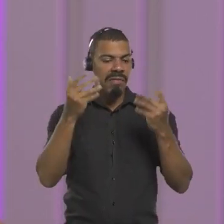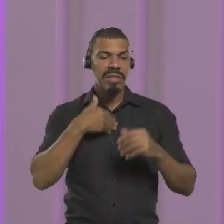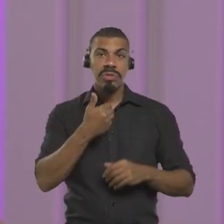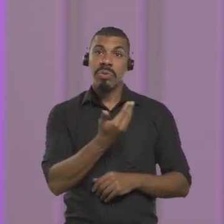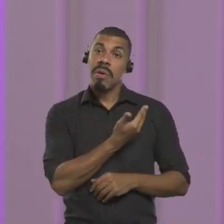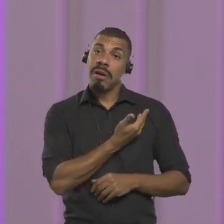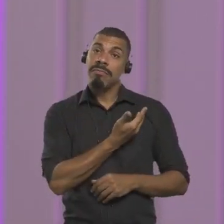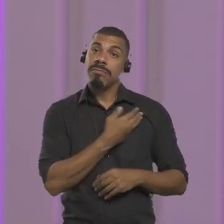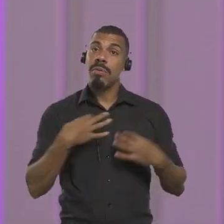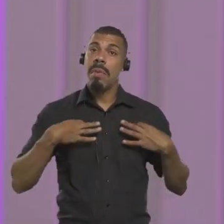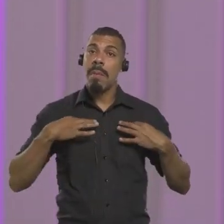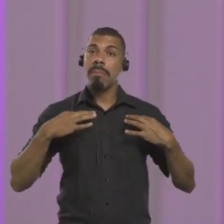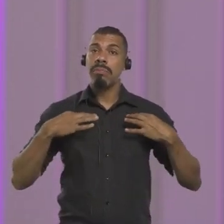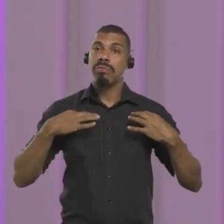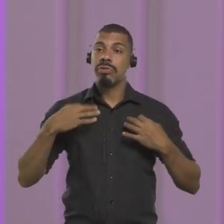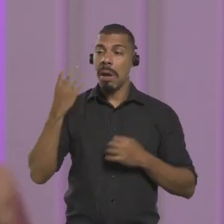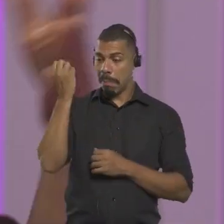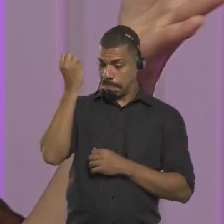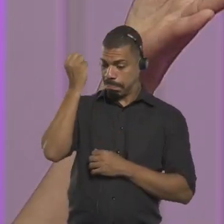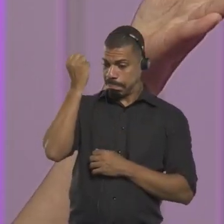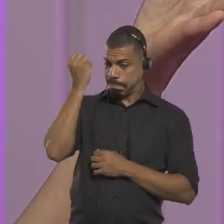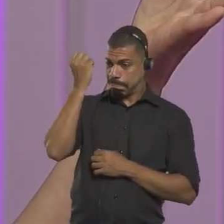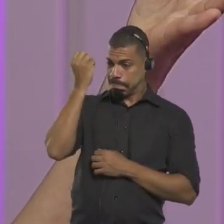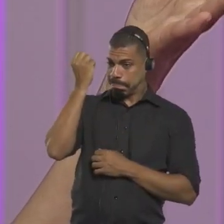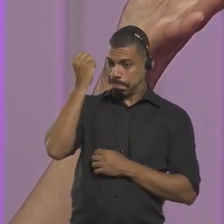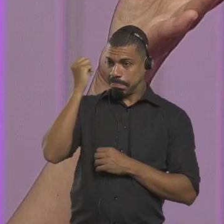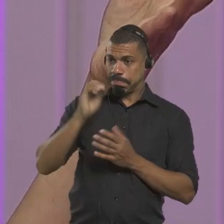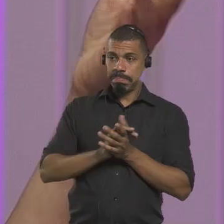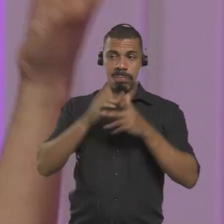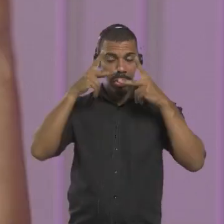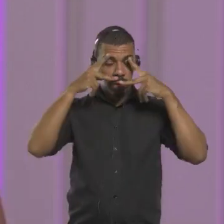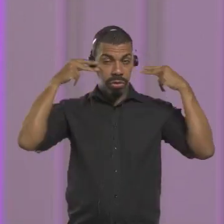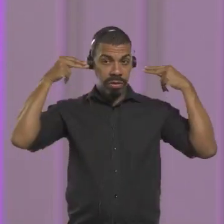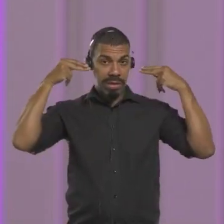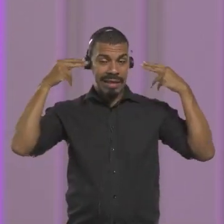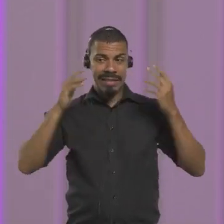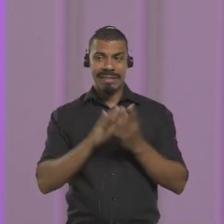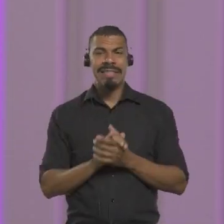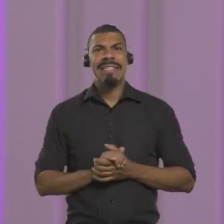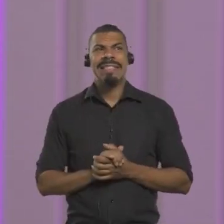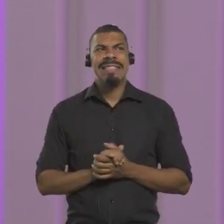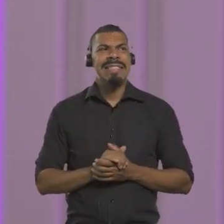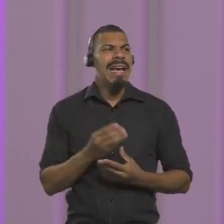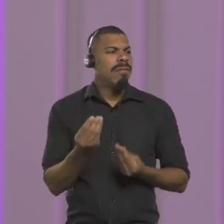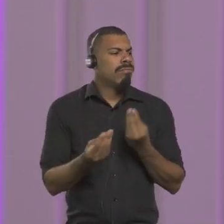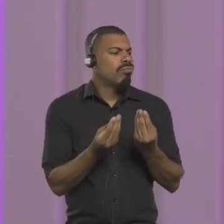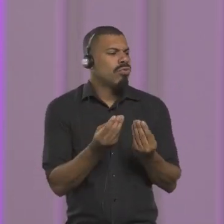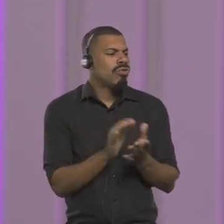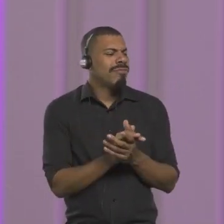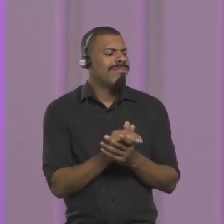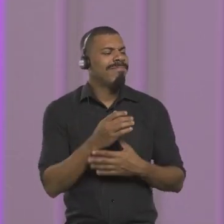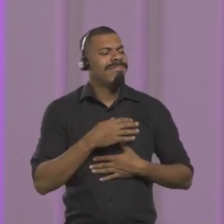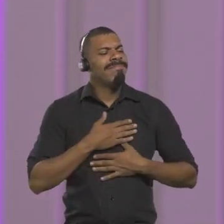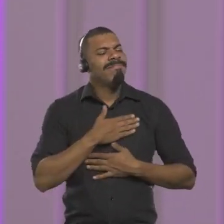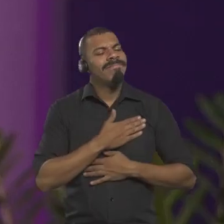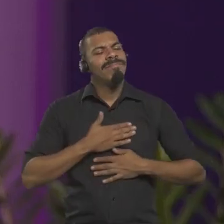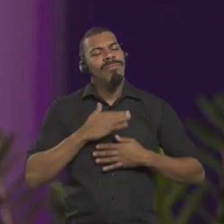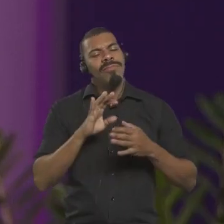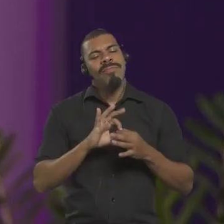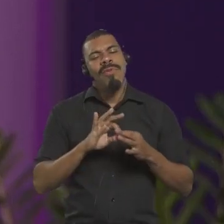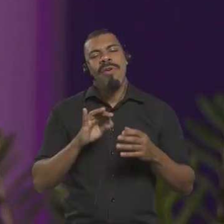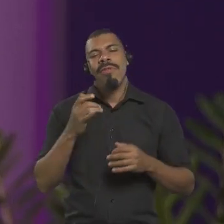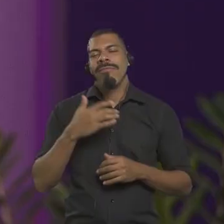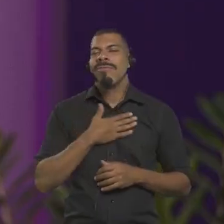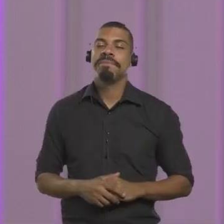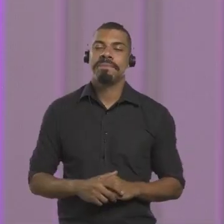uma blusinha que me dava uma sustentação pro Entendi, peito. entendi. Mas é uma libertação tão grande, cara, é tão gostoso. É